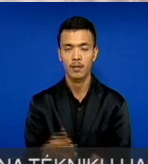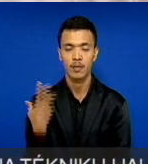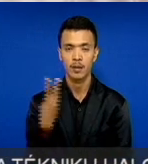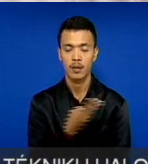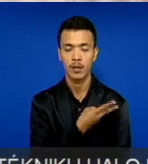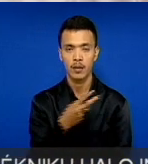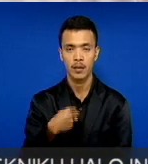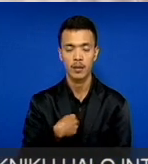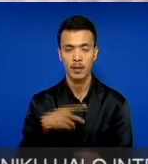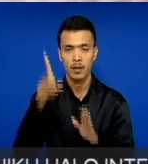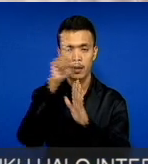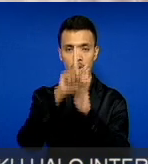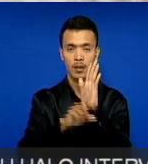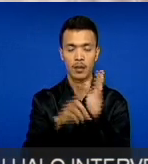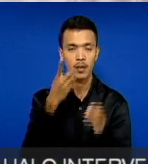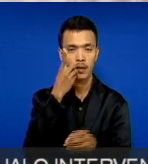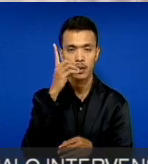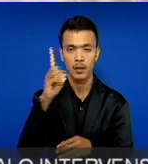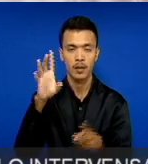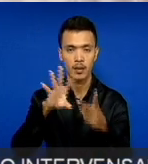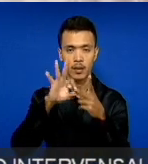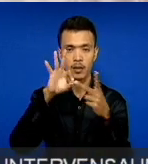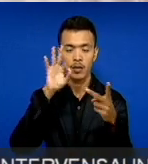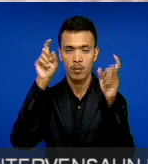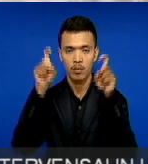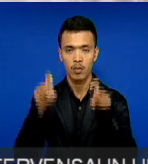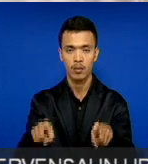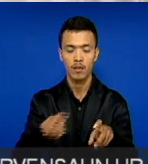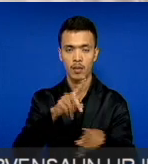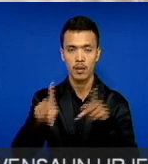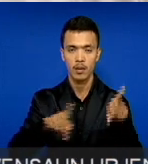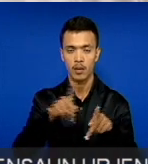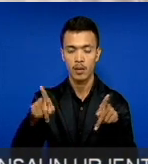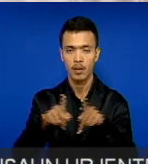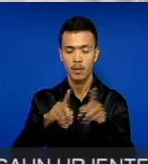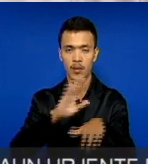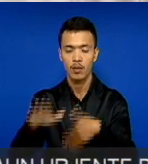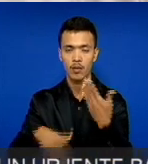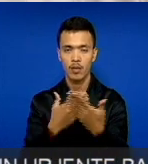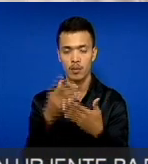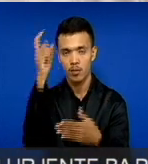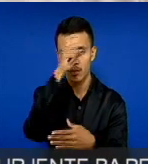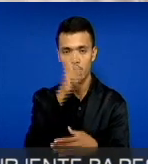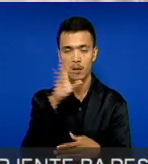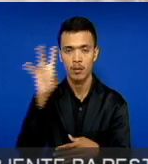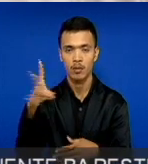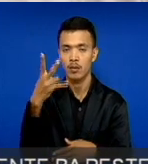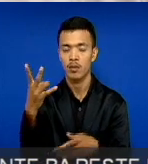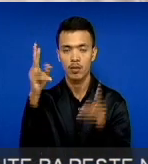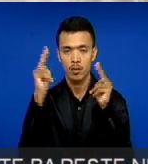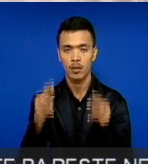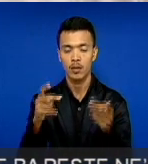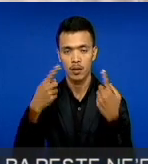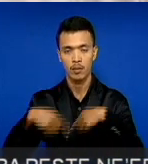até tem a eleição, não é obrigatório. É, mas todo, não é? Tina, sanulo resingindo para a lei, tem que ir para a tua eleição.